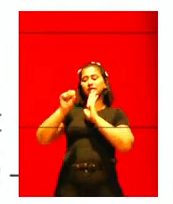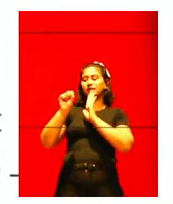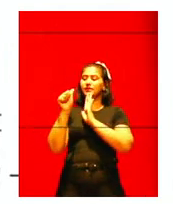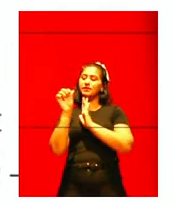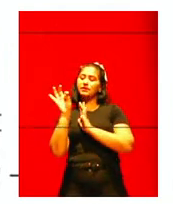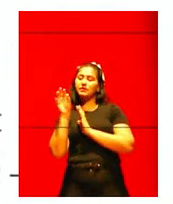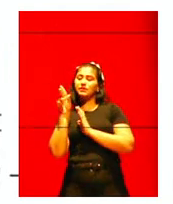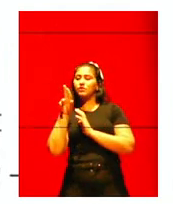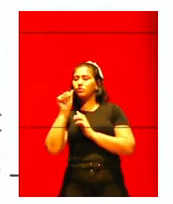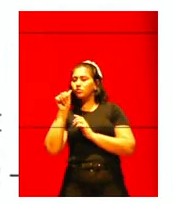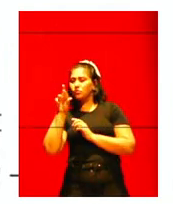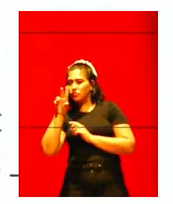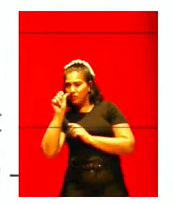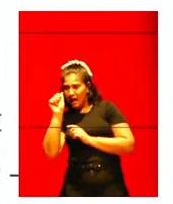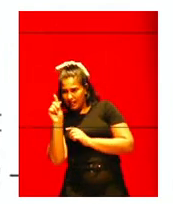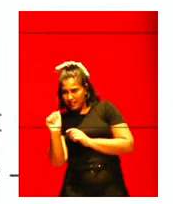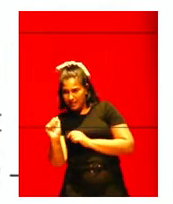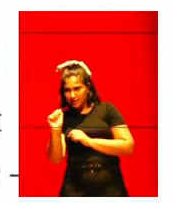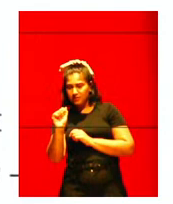tem?